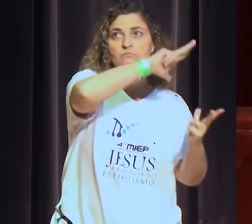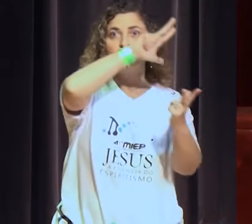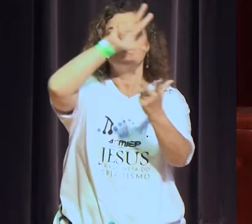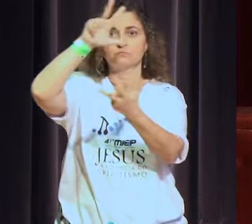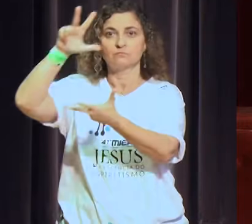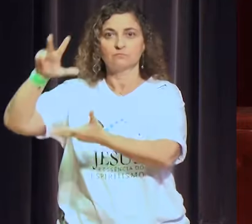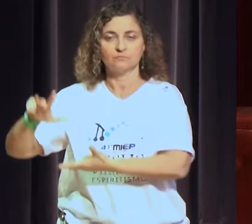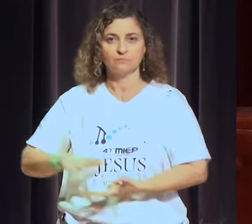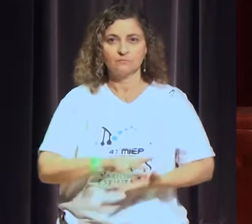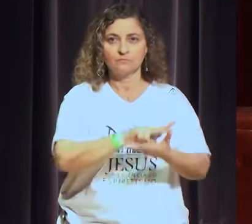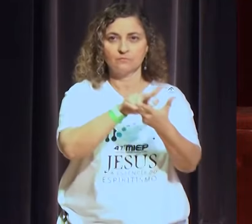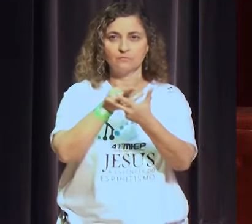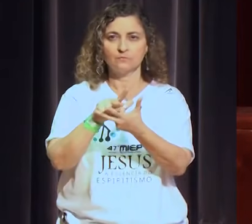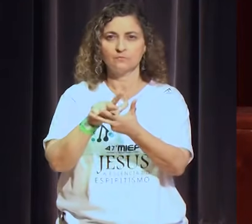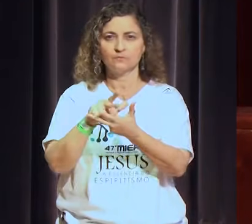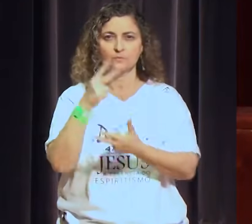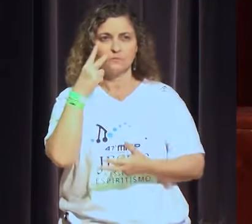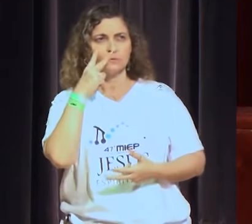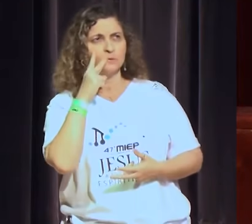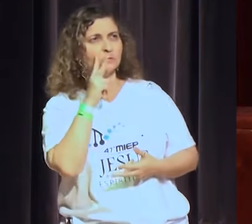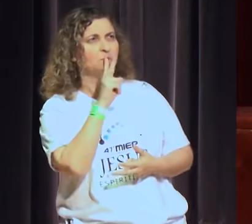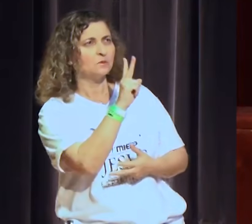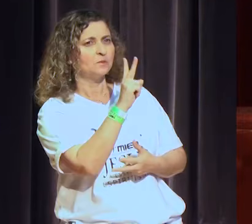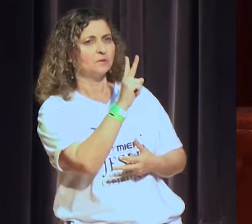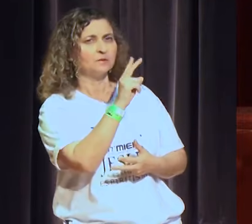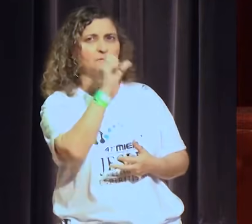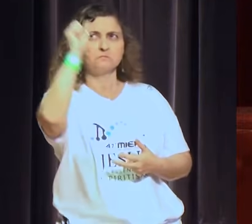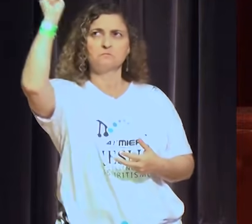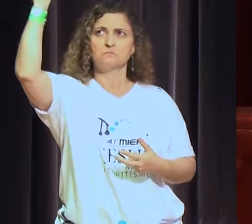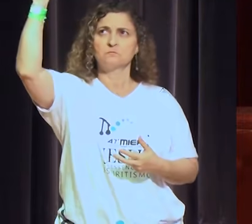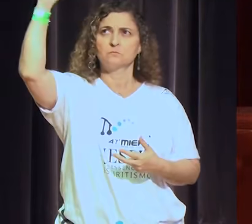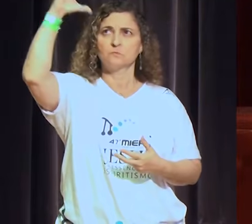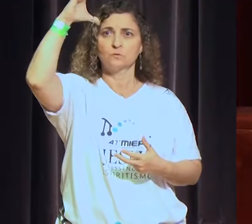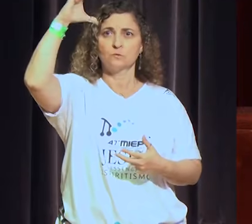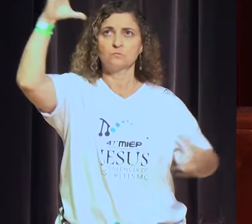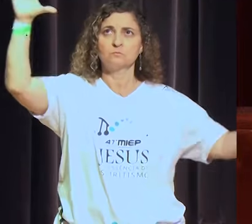O nosso sistema solar, olha a quantidade de planetas.